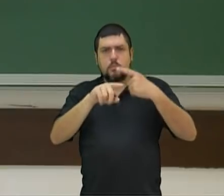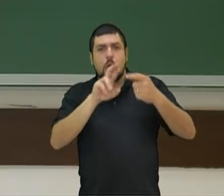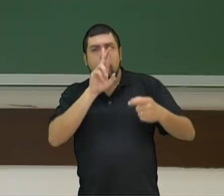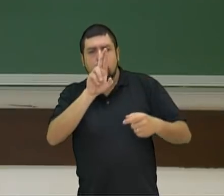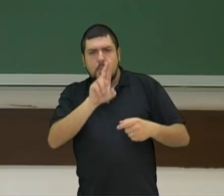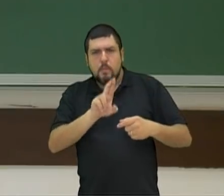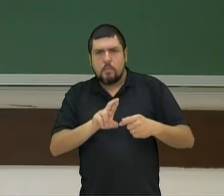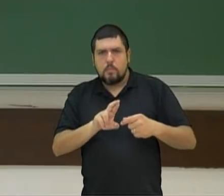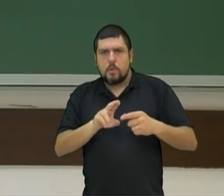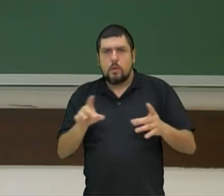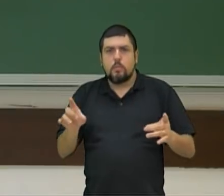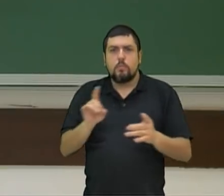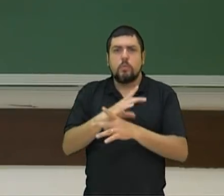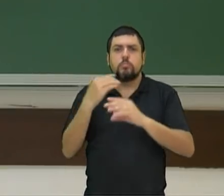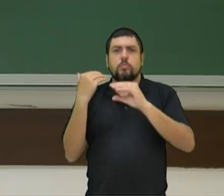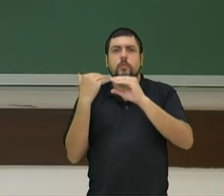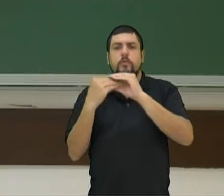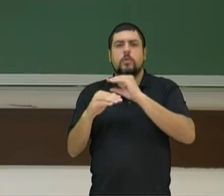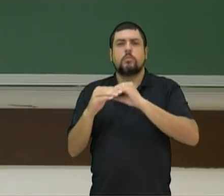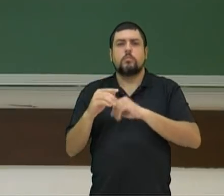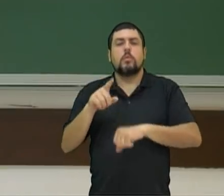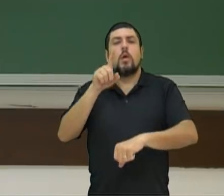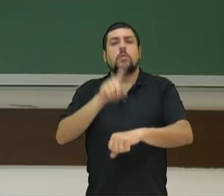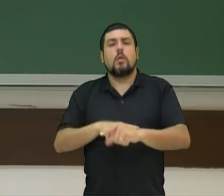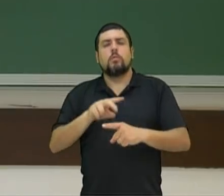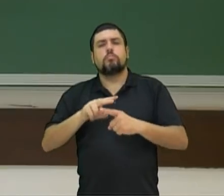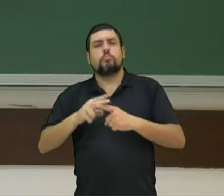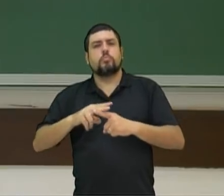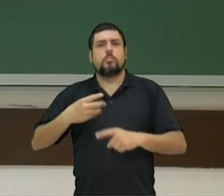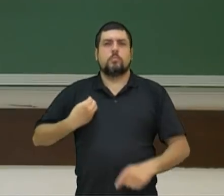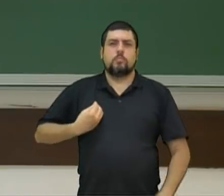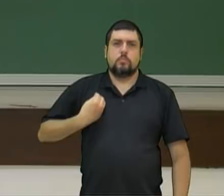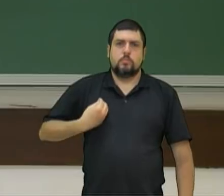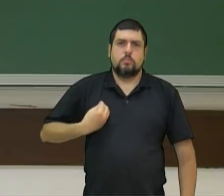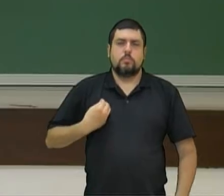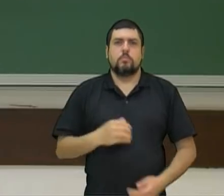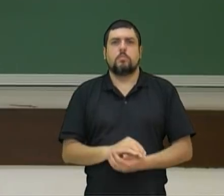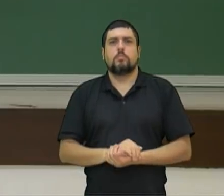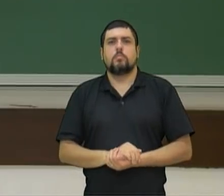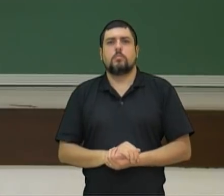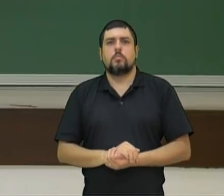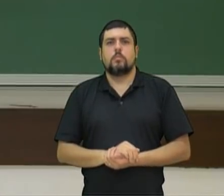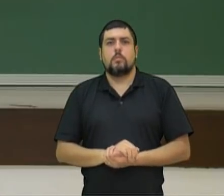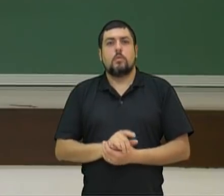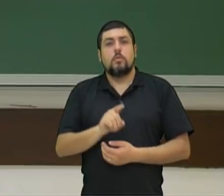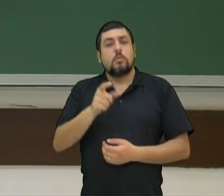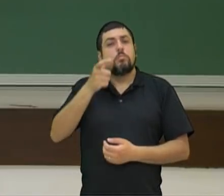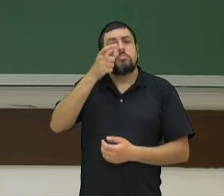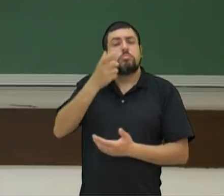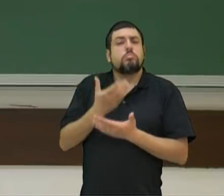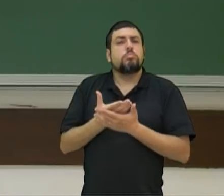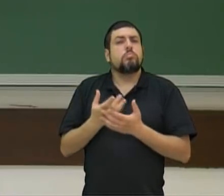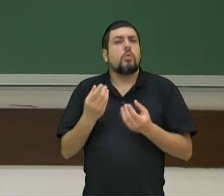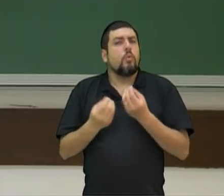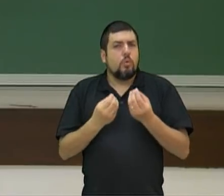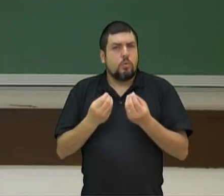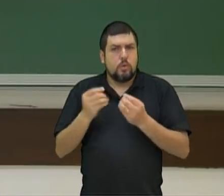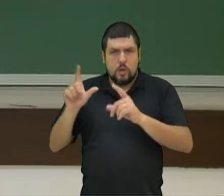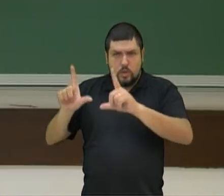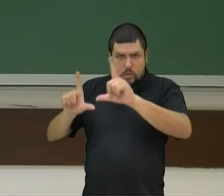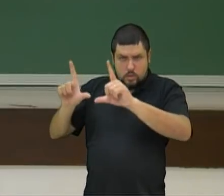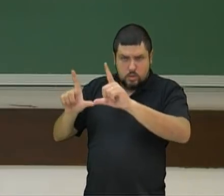envia. Enviando essa atividade, você está com a sua presença garantida. Você está assistindo essa aula por onde? Pela televisão,